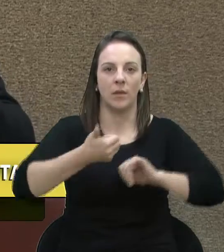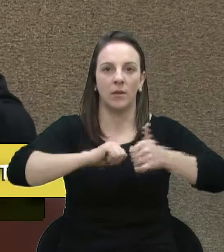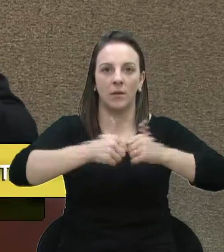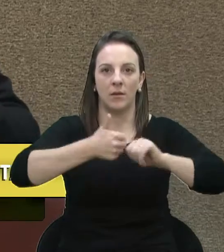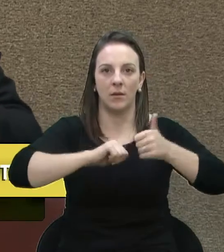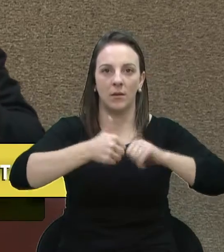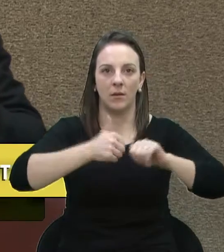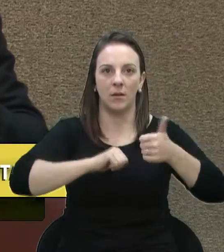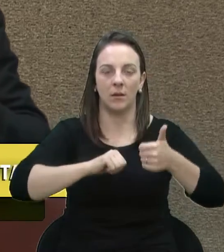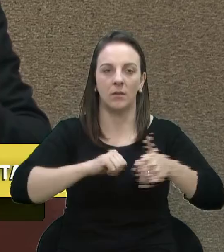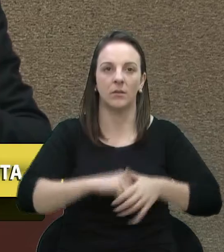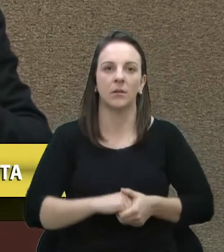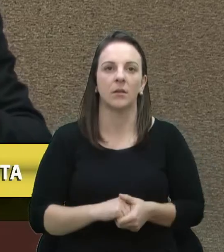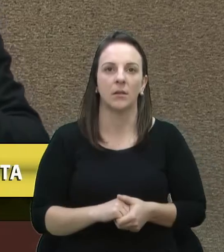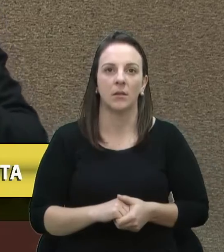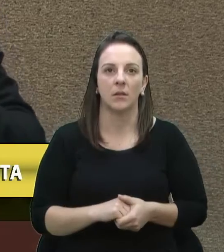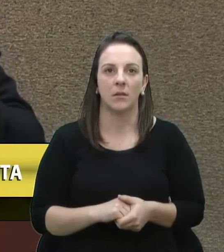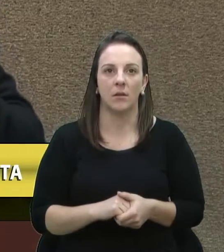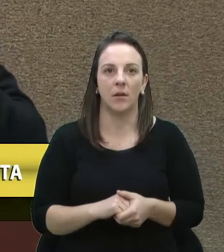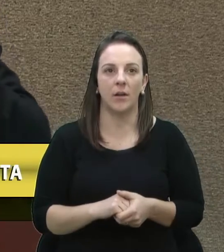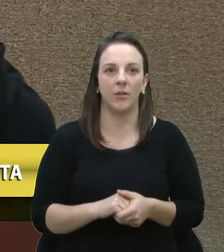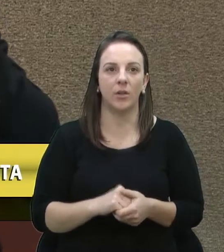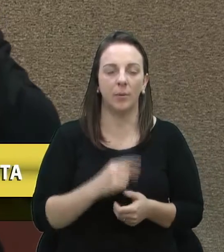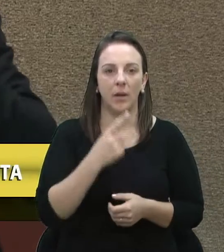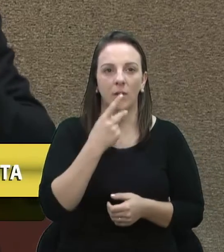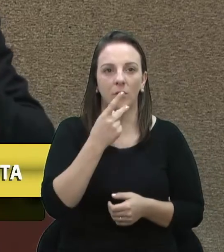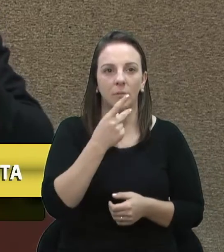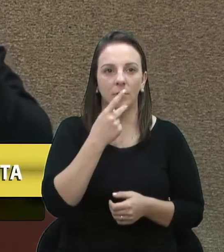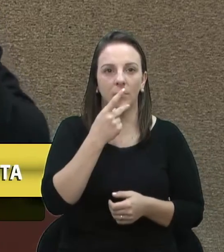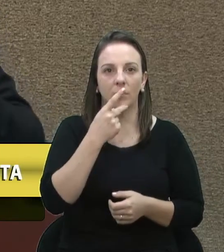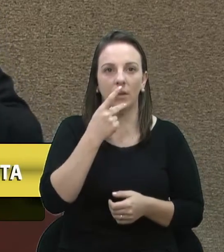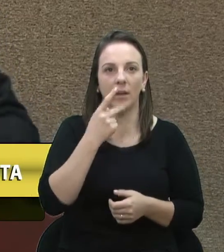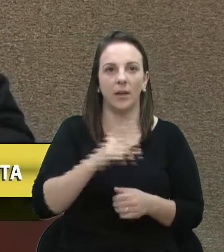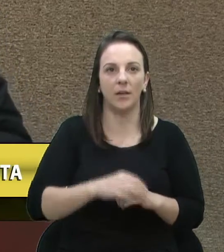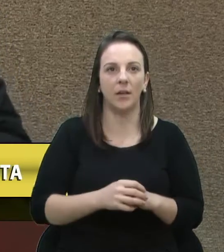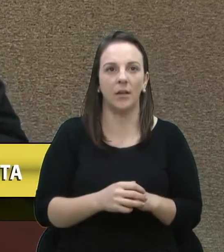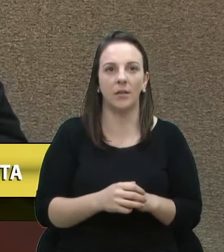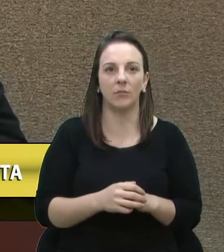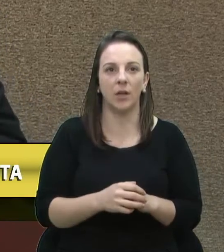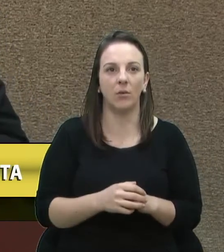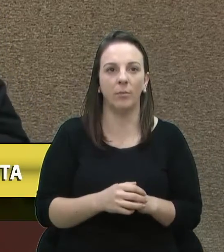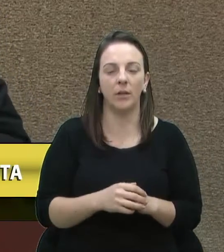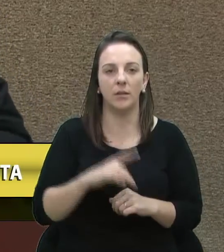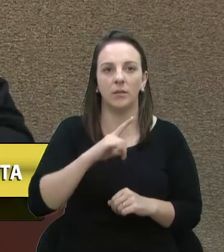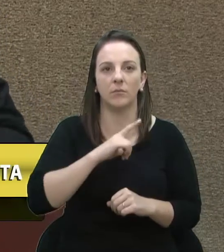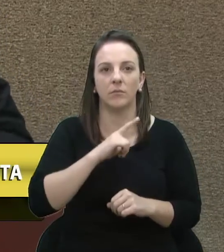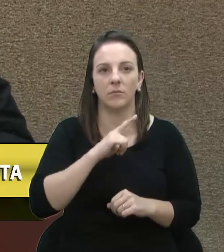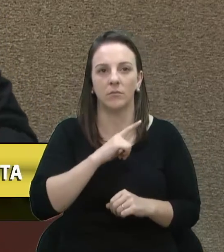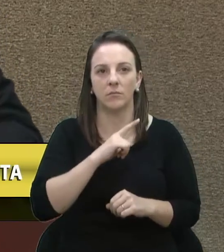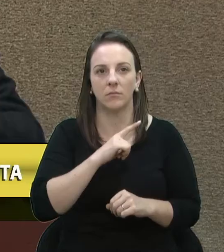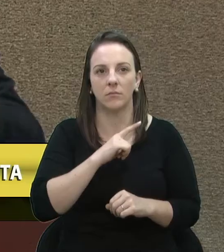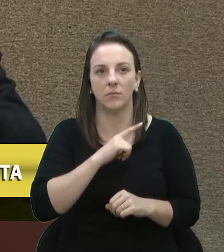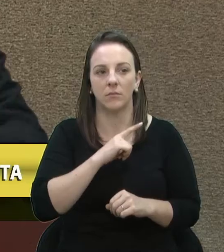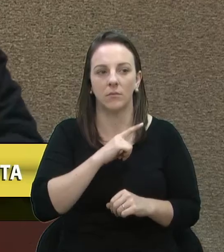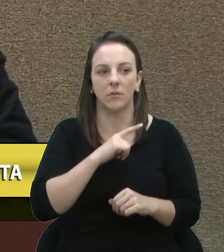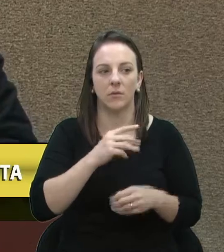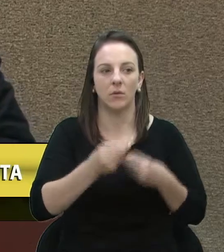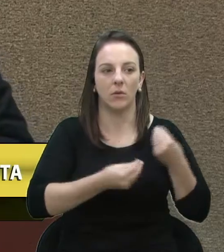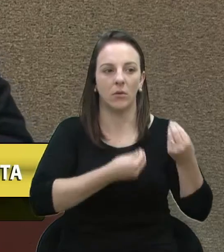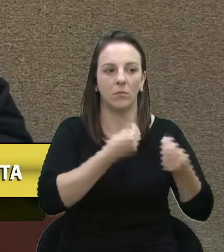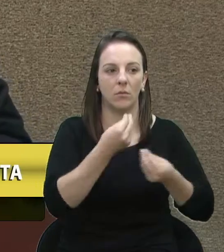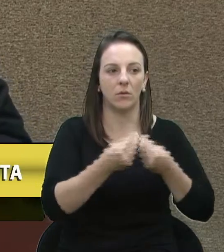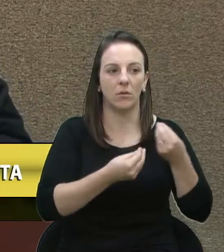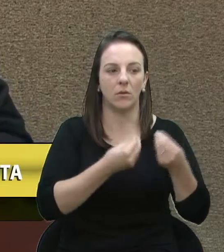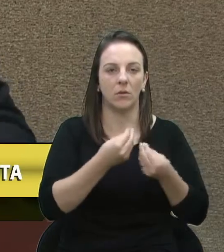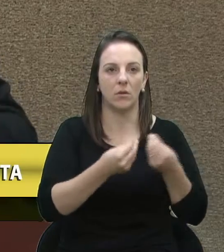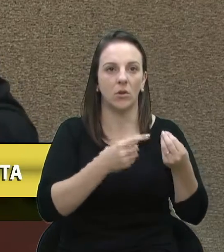E fazendo um complemento ali da parte da fala da vereadora Denise quanto ao transporte do interior, eu e o colega Daneluz, nós